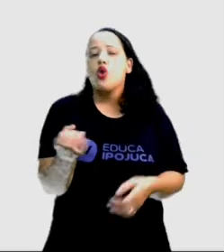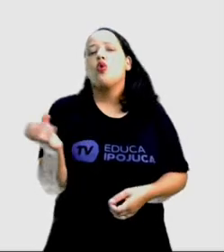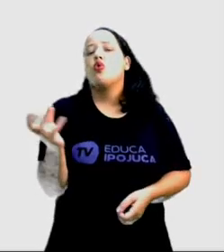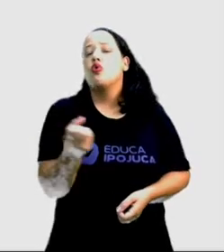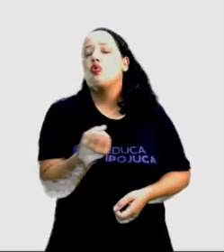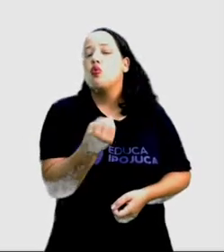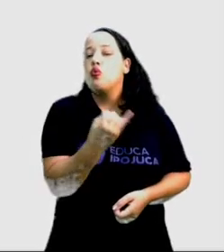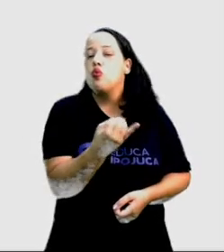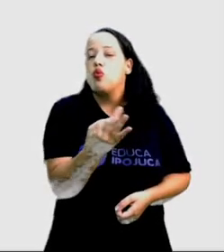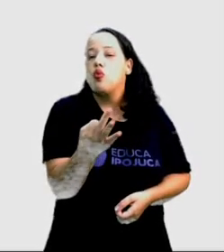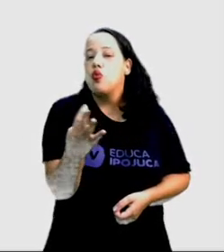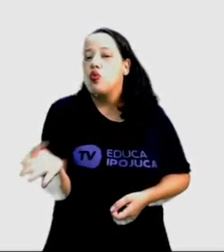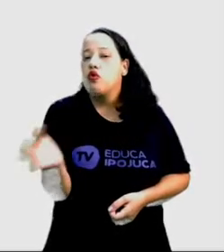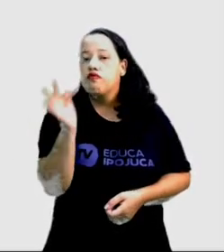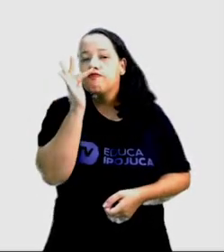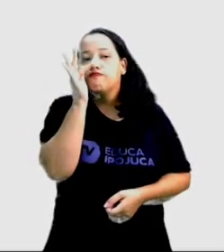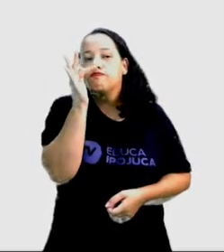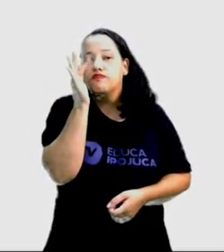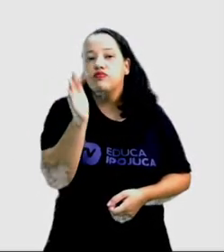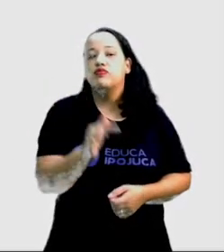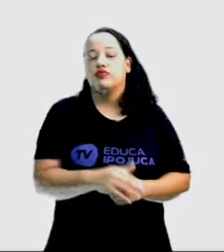aqui as flores